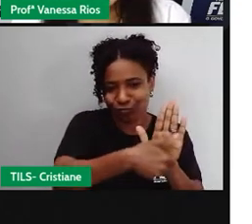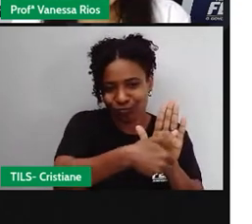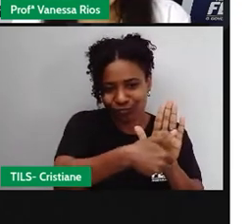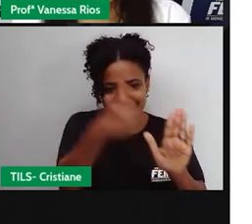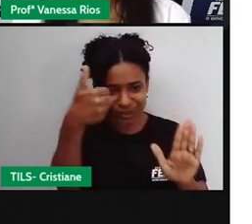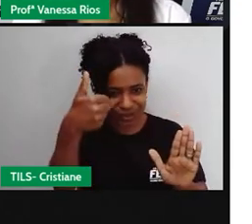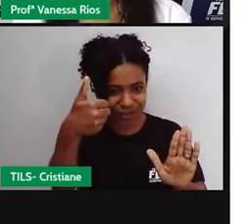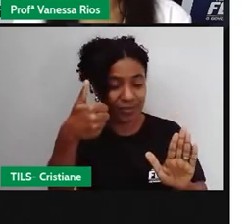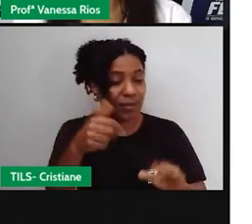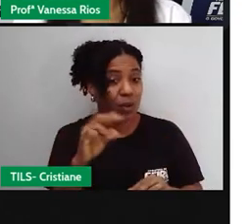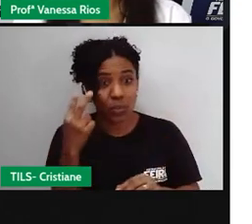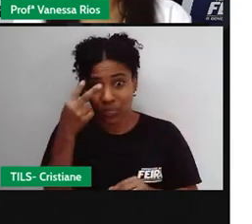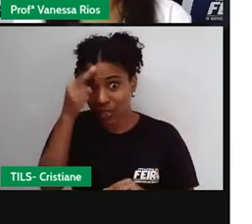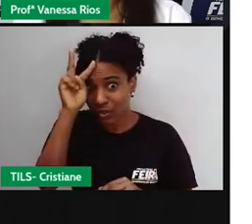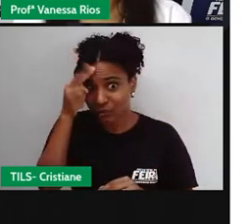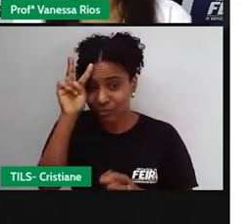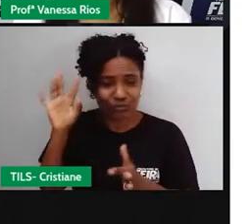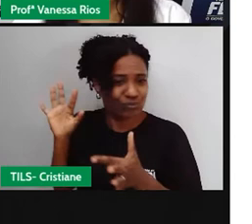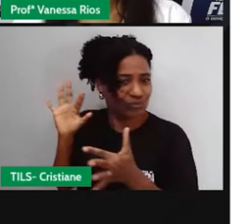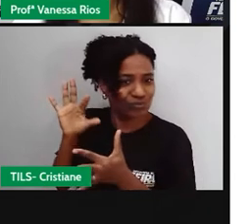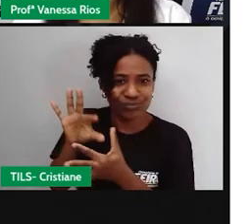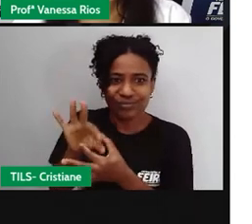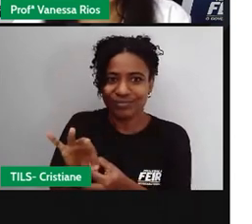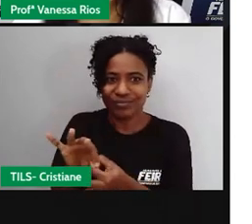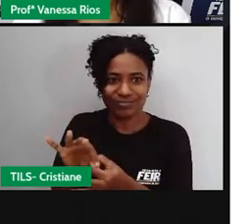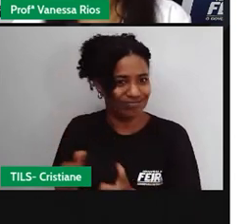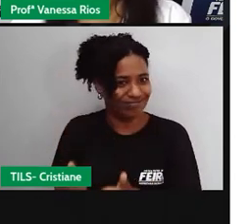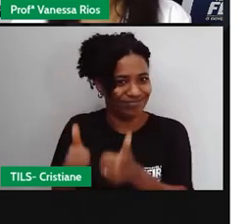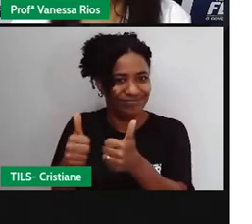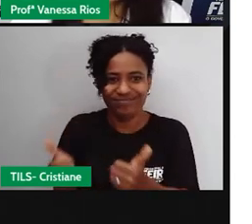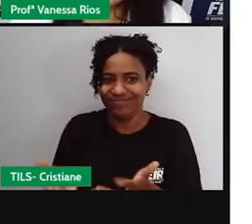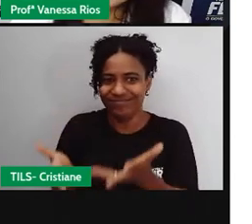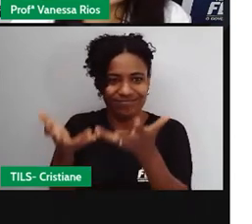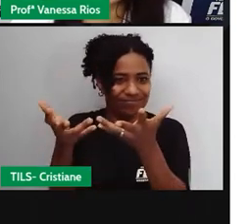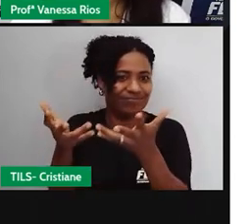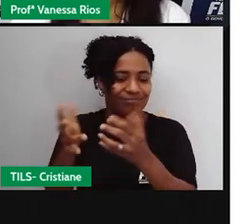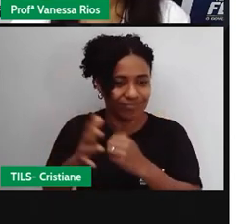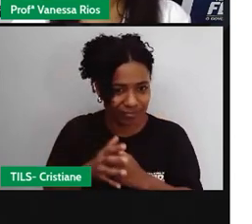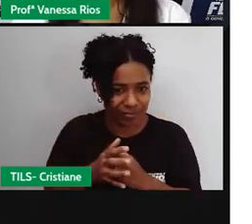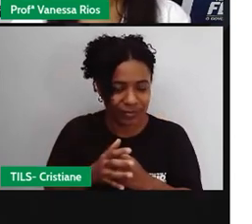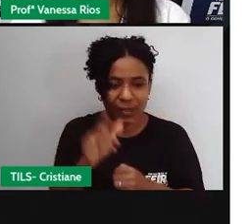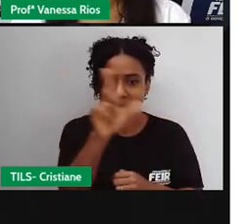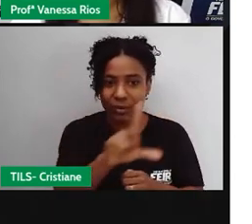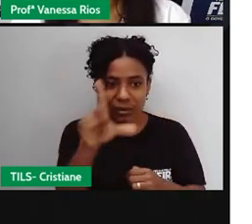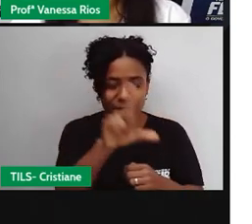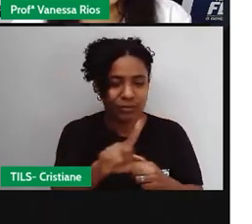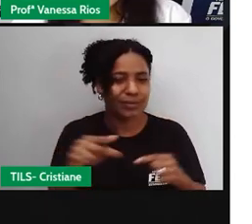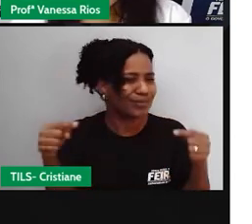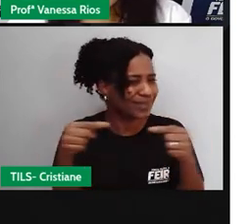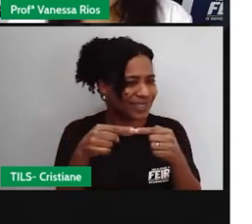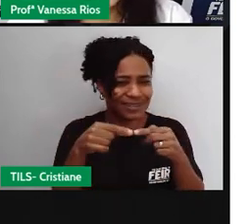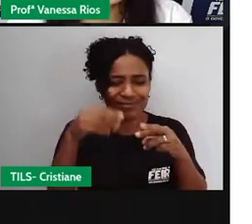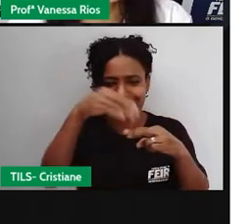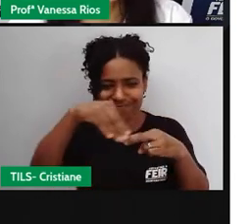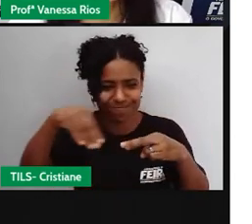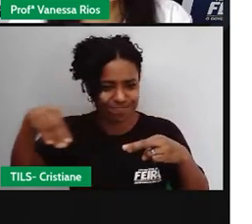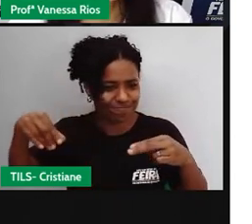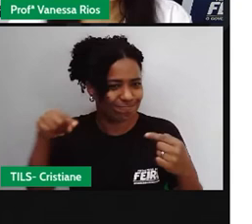tenha sentido, para que o seu poema tenha sentido, para que a sua literatura de cordel tenha